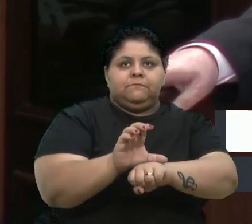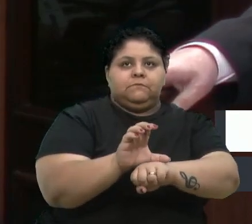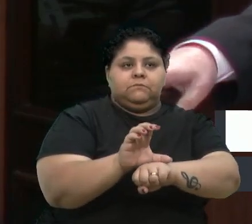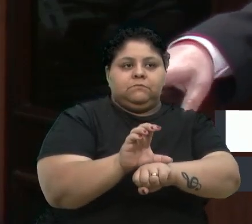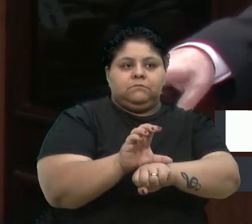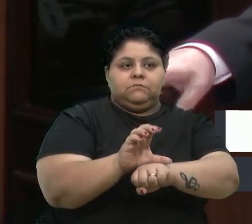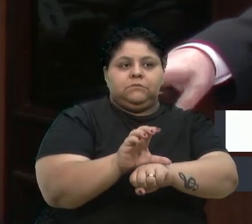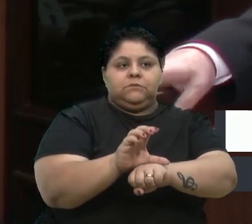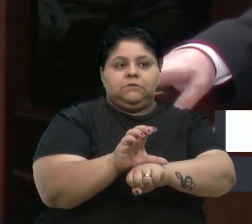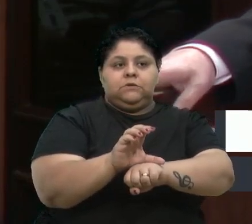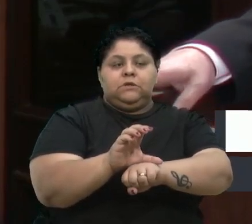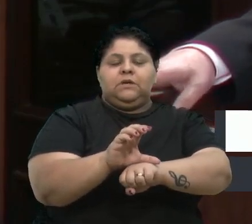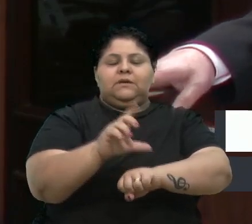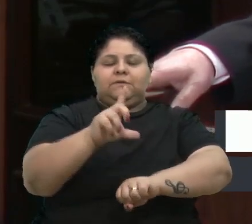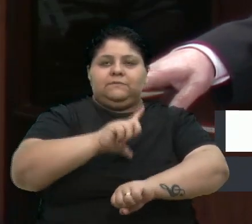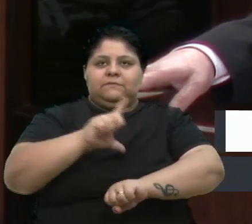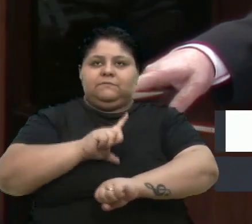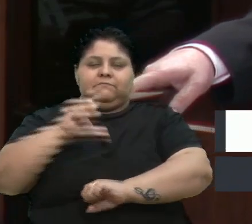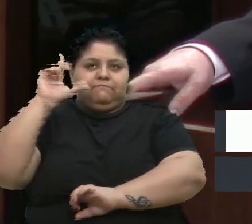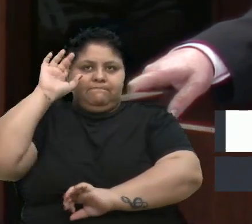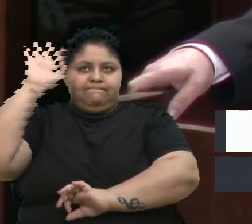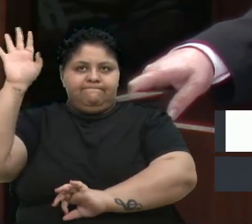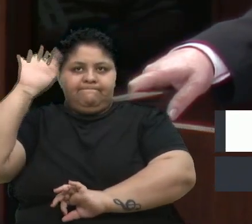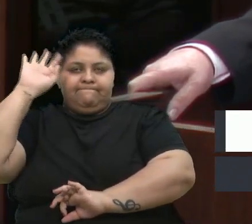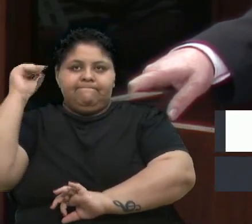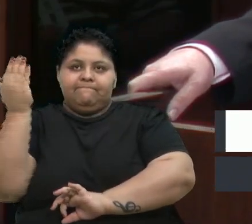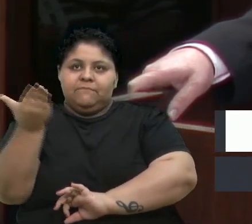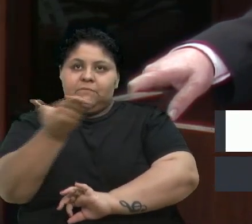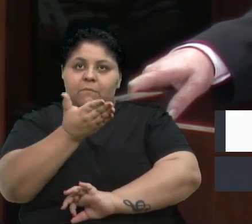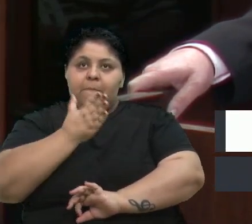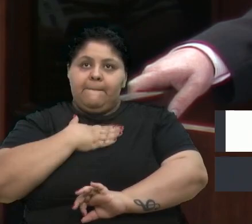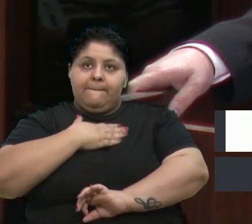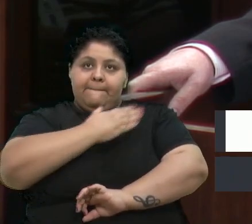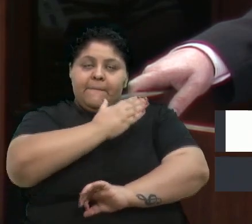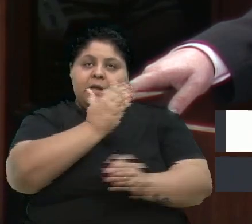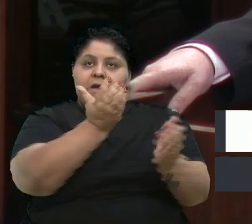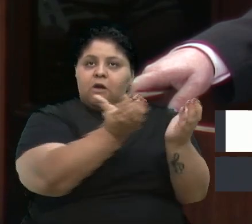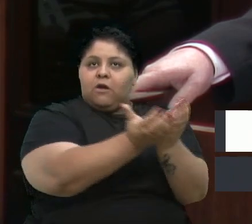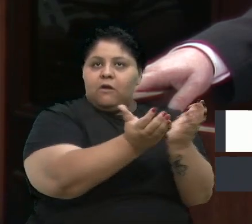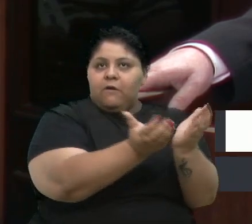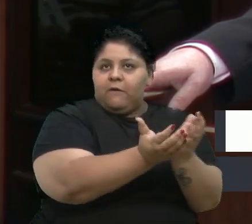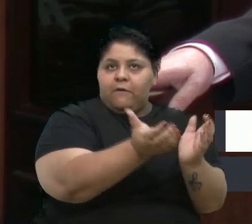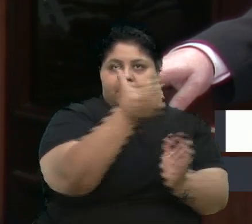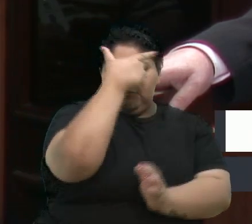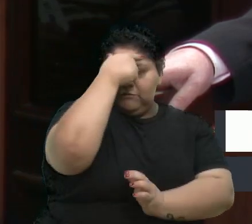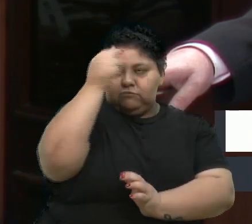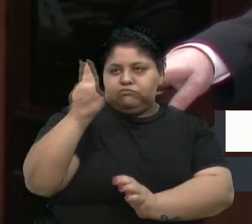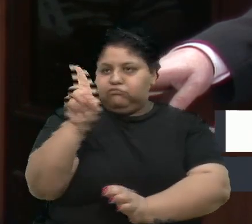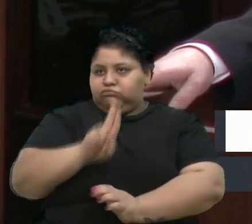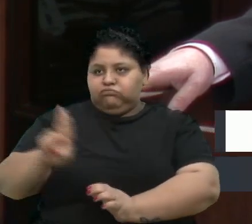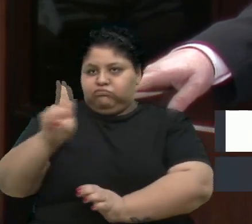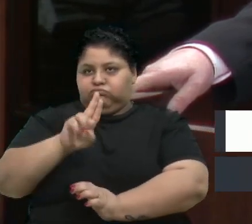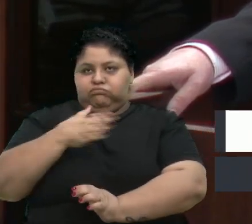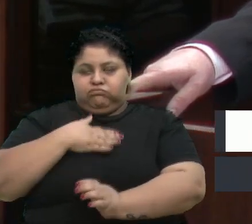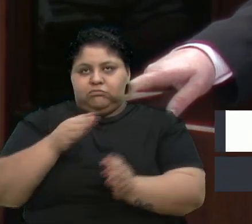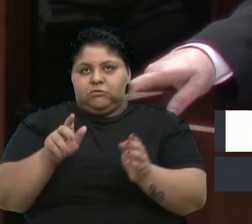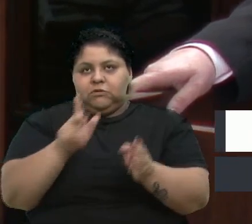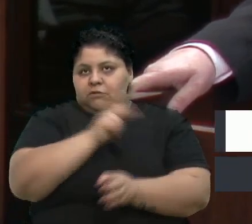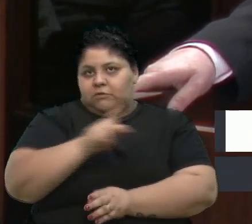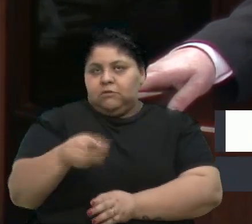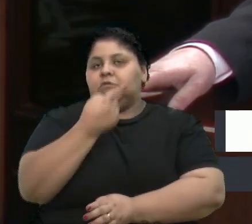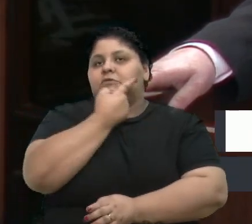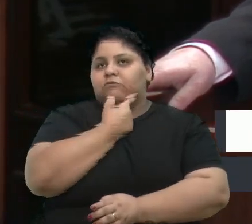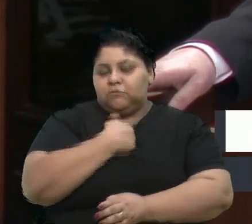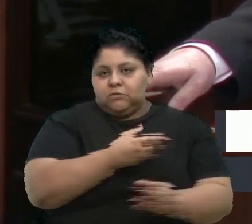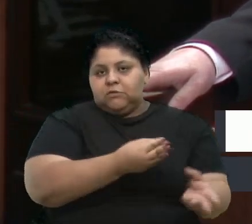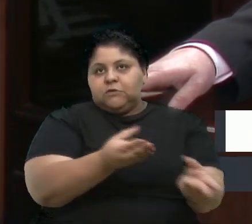eu tive um sonho no qual... o senhor seria meu aluno nas universidades e faculdades que eu lecionei. Gostaria muito que o senhor